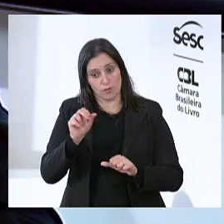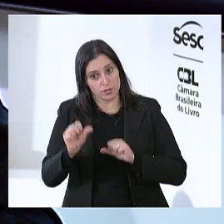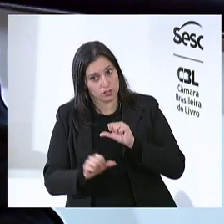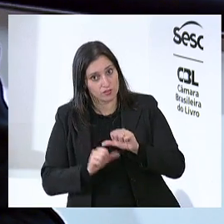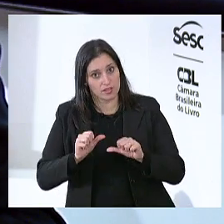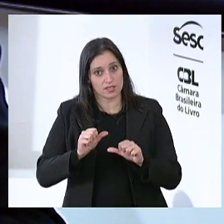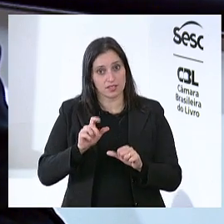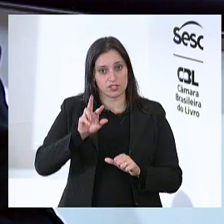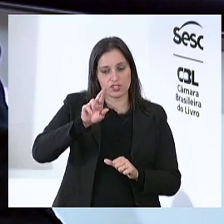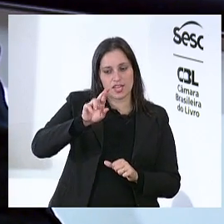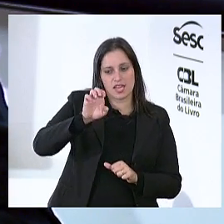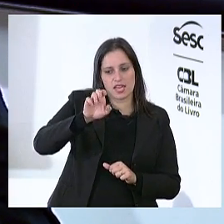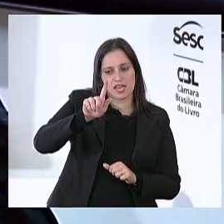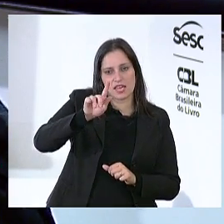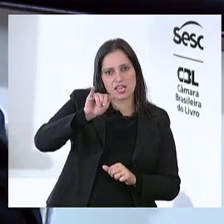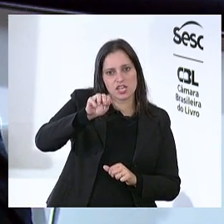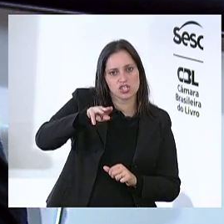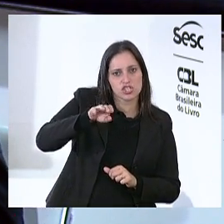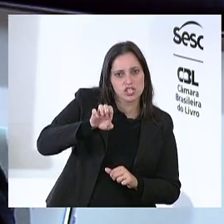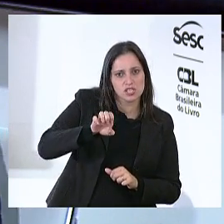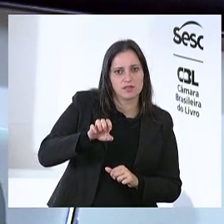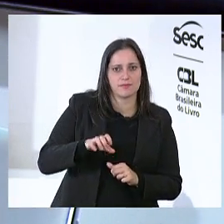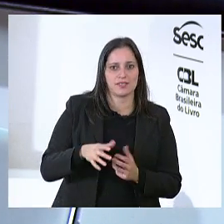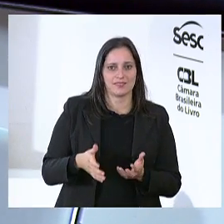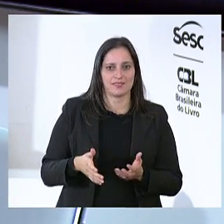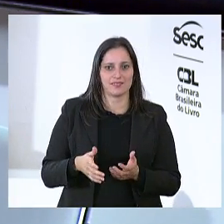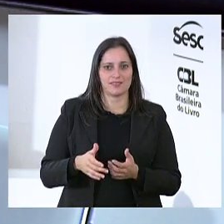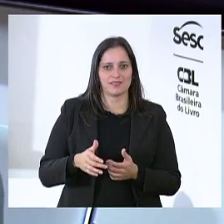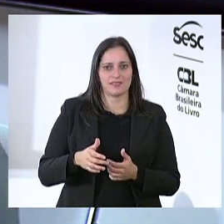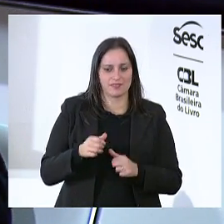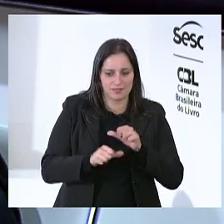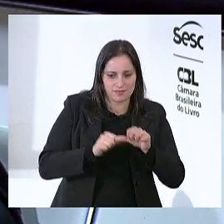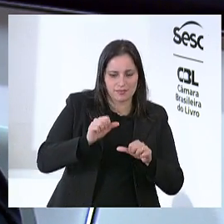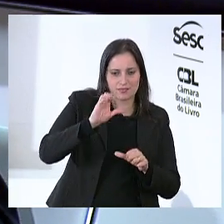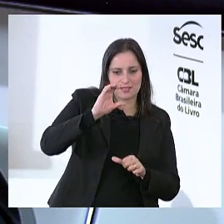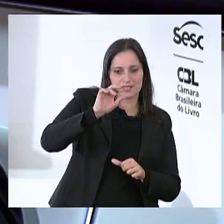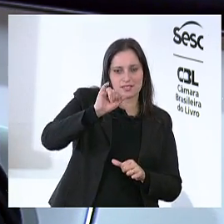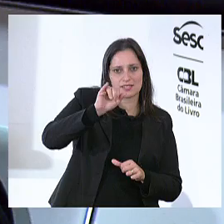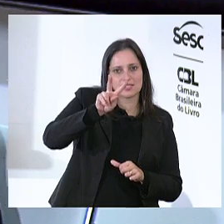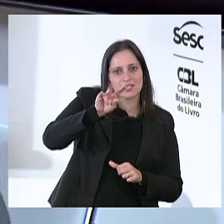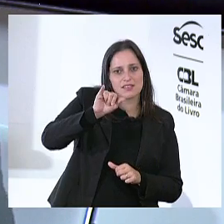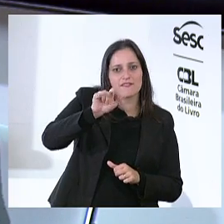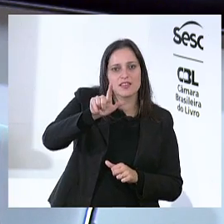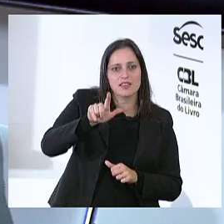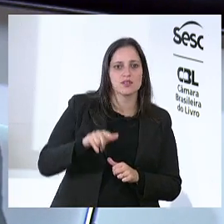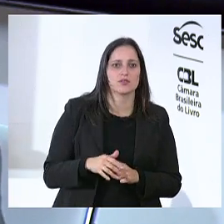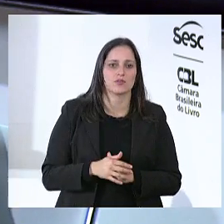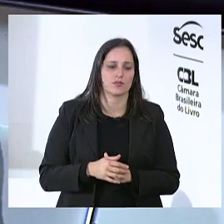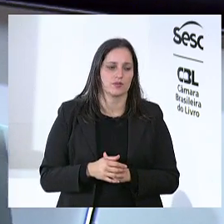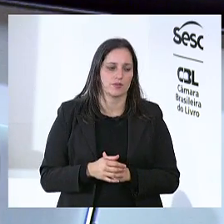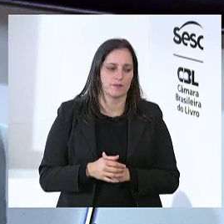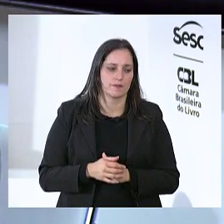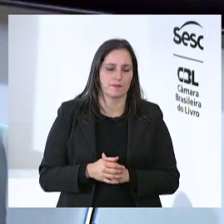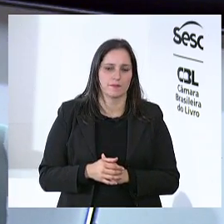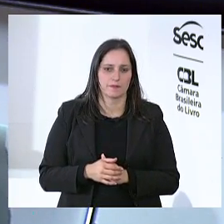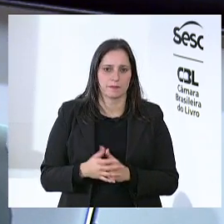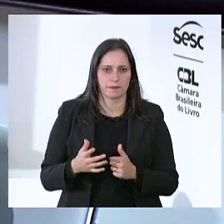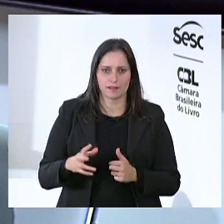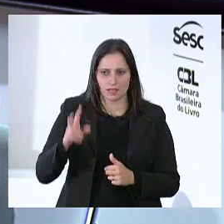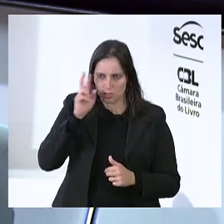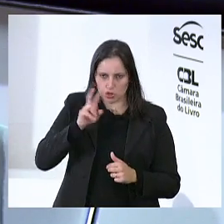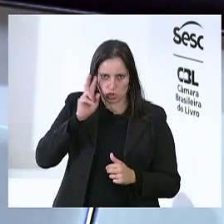regime militar. Então, a história, ela não é alguma coisa fixada